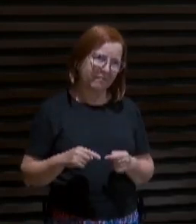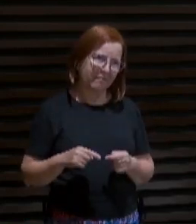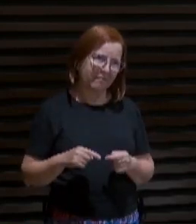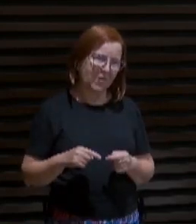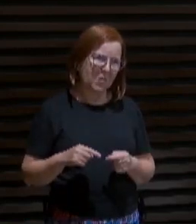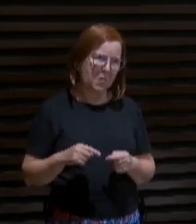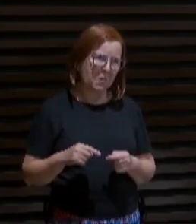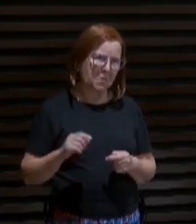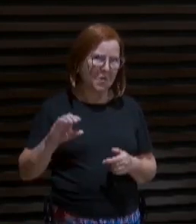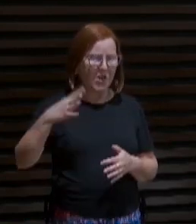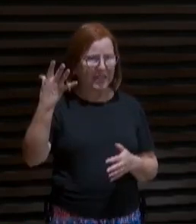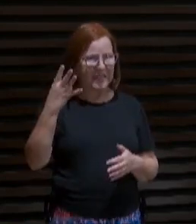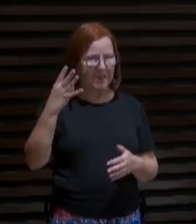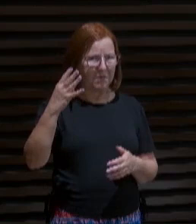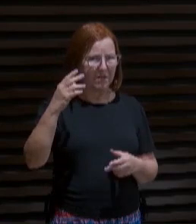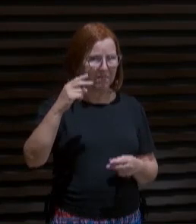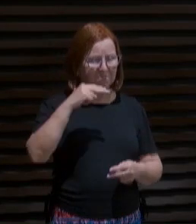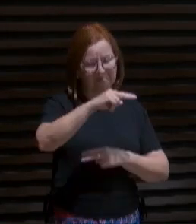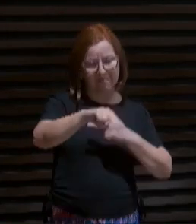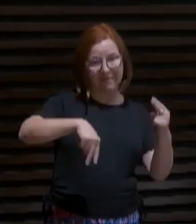acontecimento cósmico? Porque